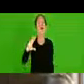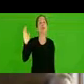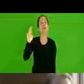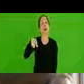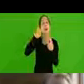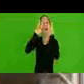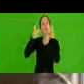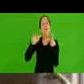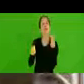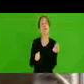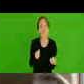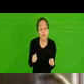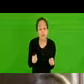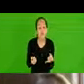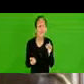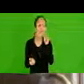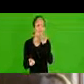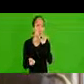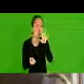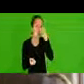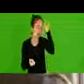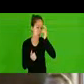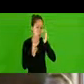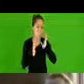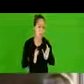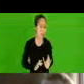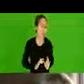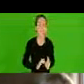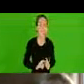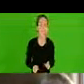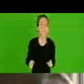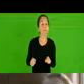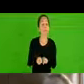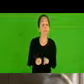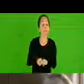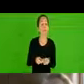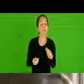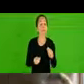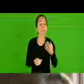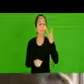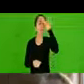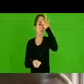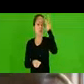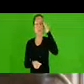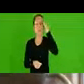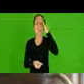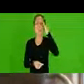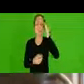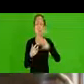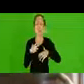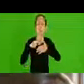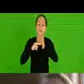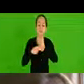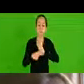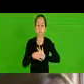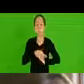não apenas comportamental, mas como produz sentidos, a própria subjetividade, aquilo que eu